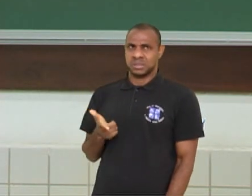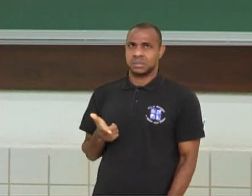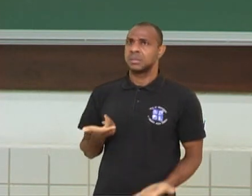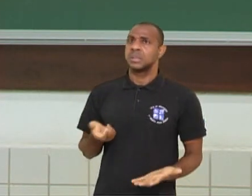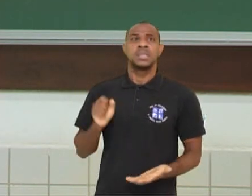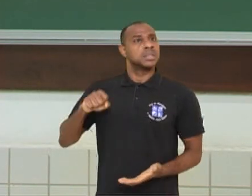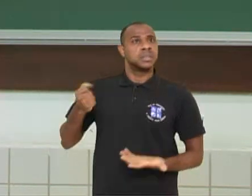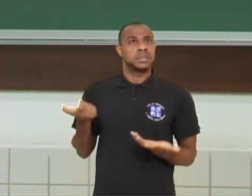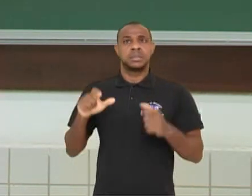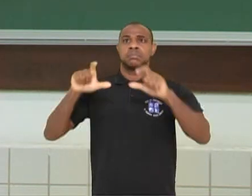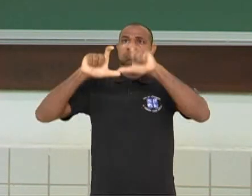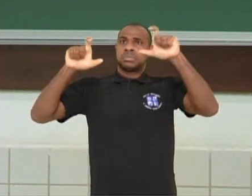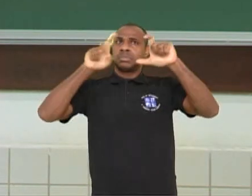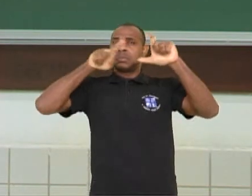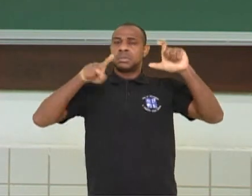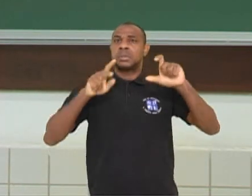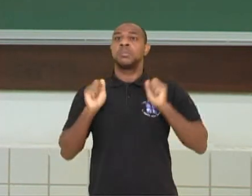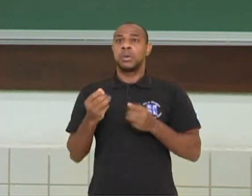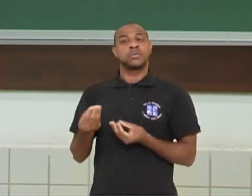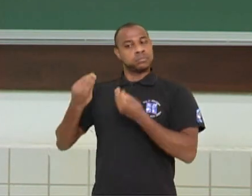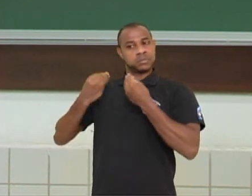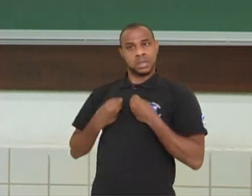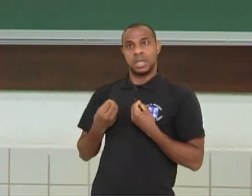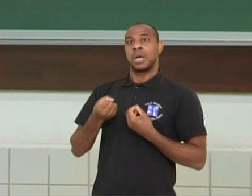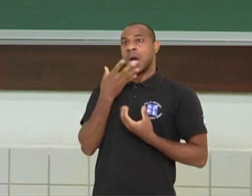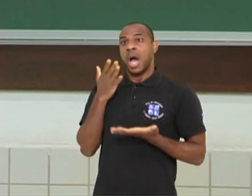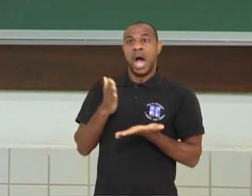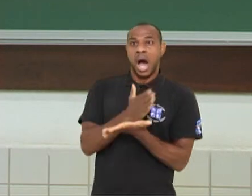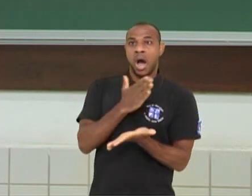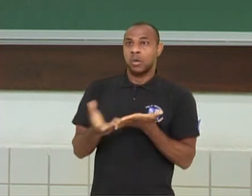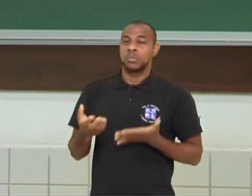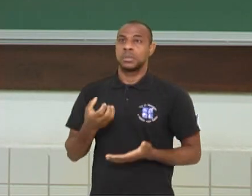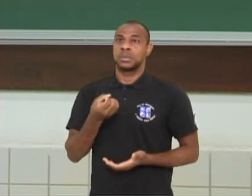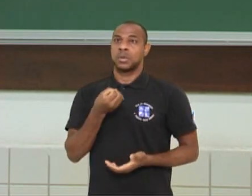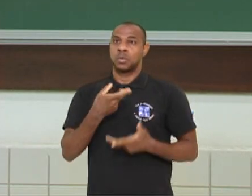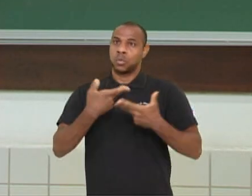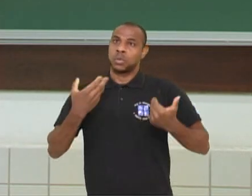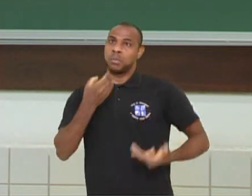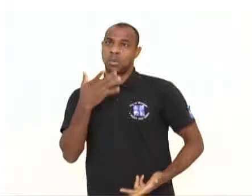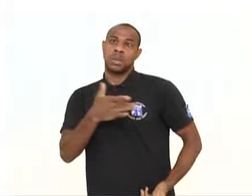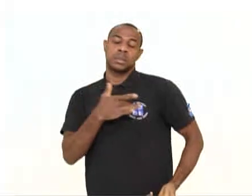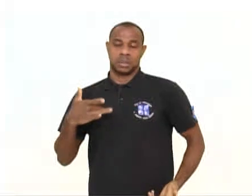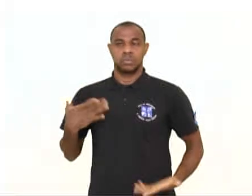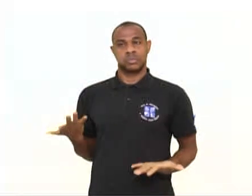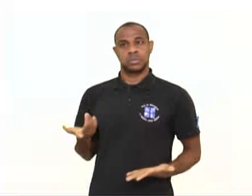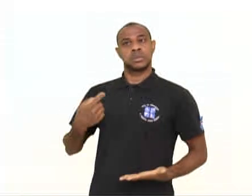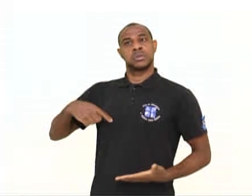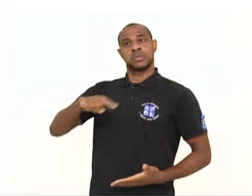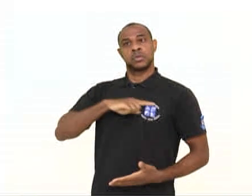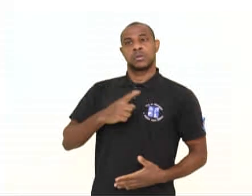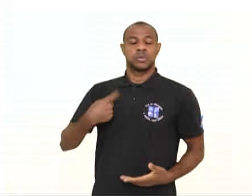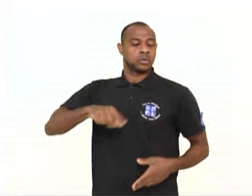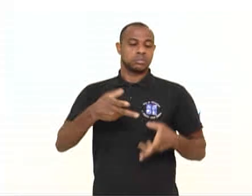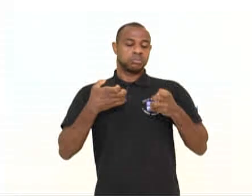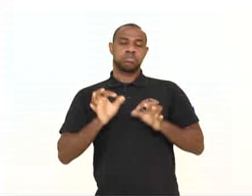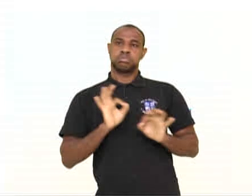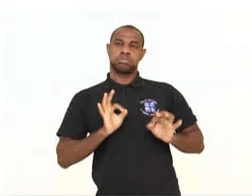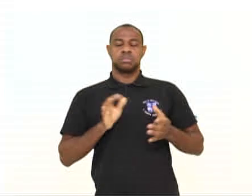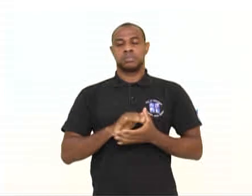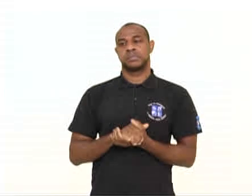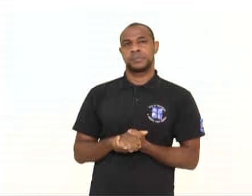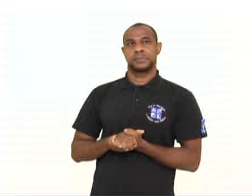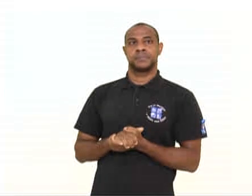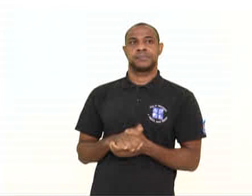está já aqui no fim, pode oferecer alguns benefícios de saúde para que nós muitas vezes não percebemos.